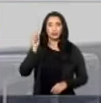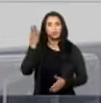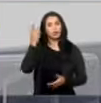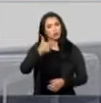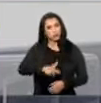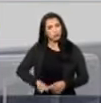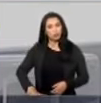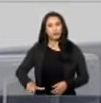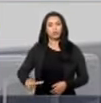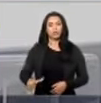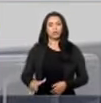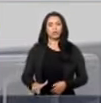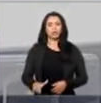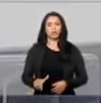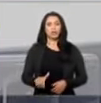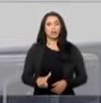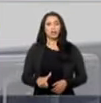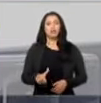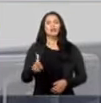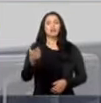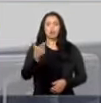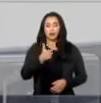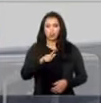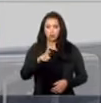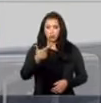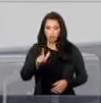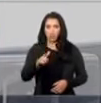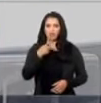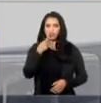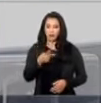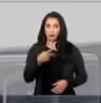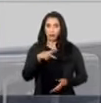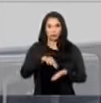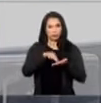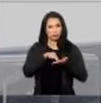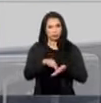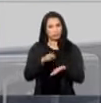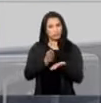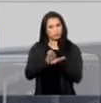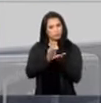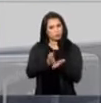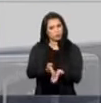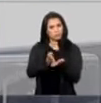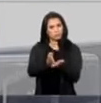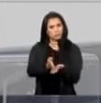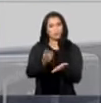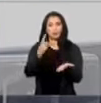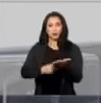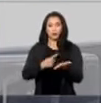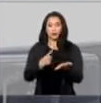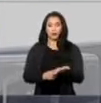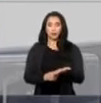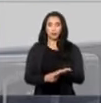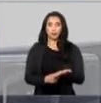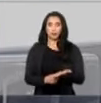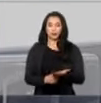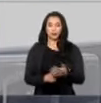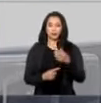de plateia tão importante, que levarei até o final este compromisso.